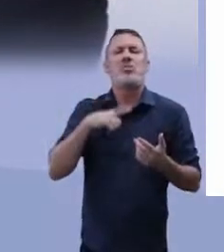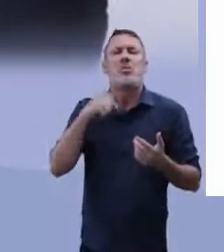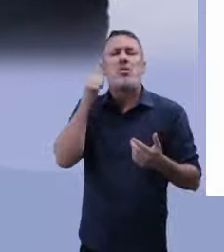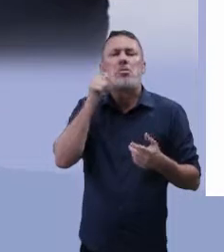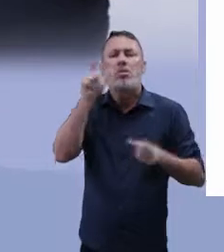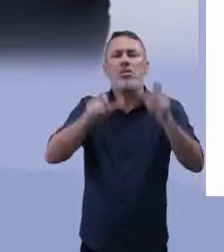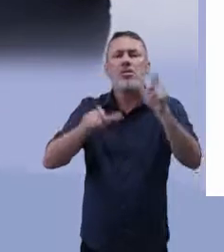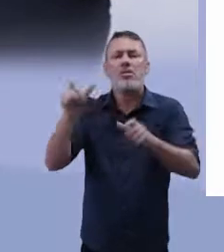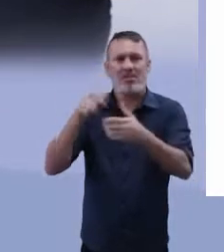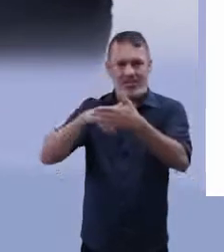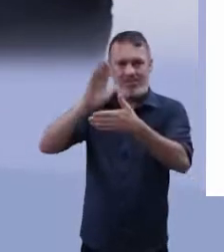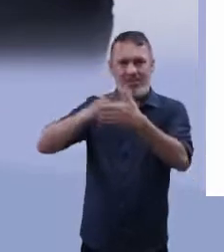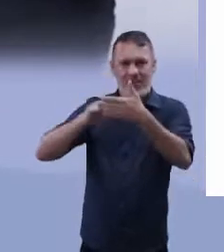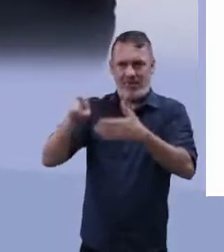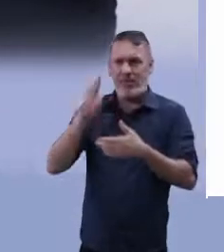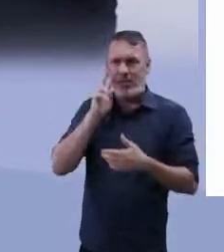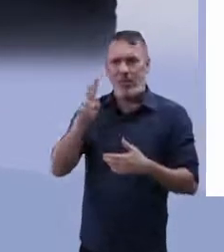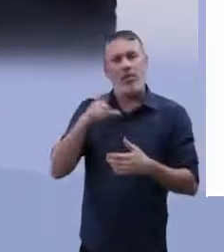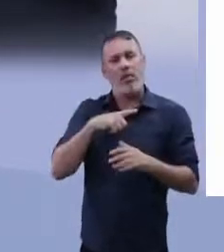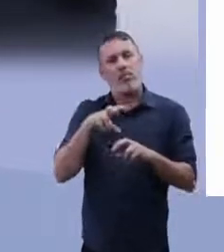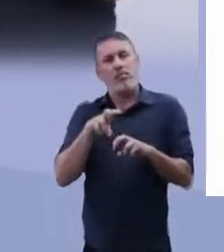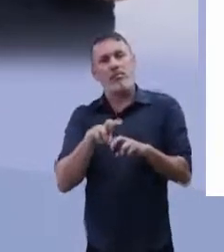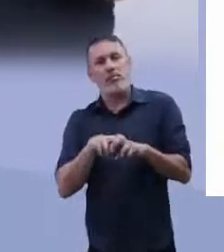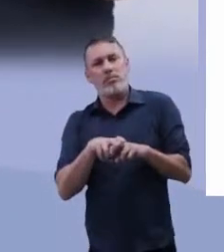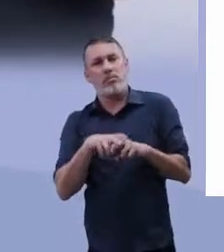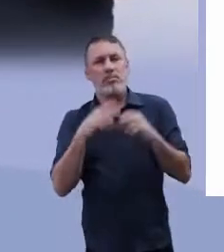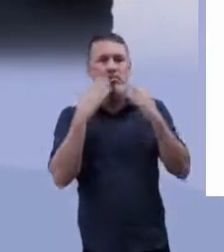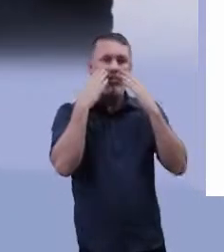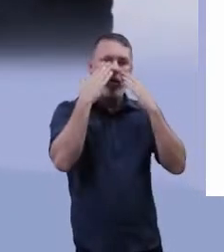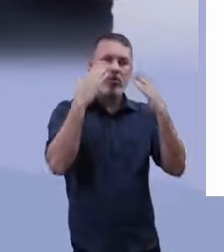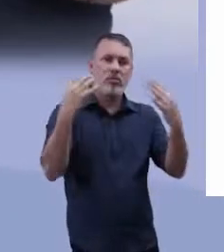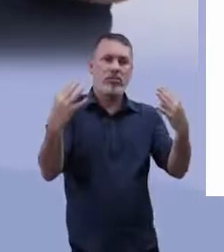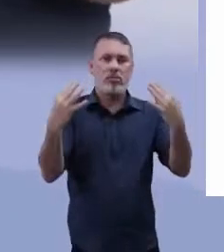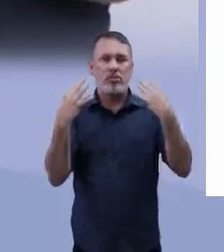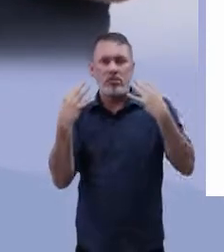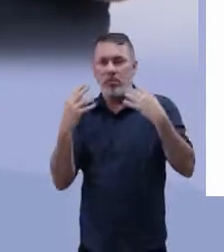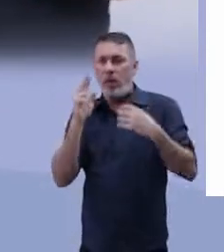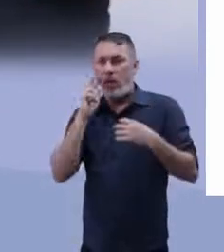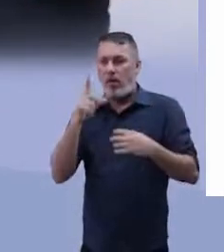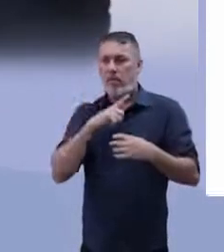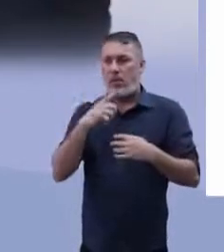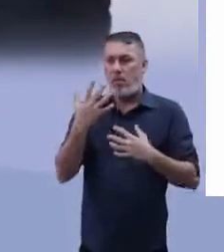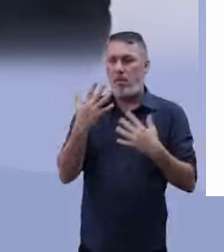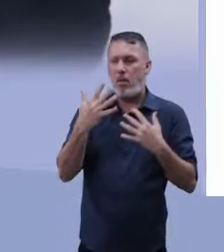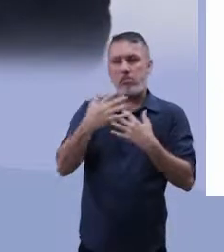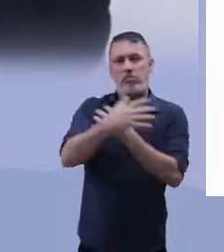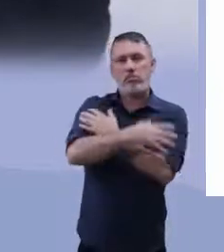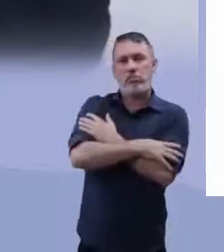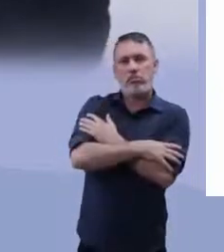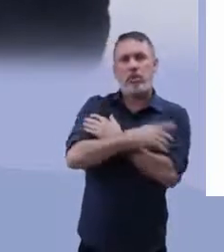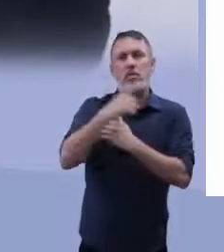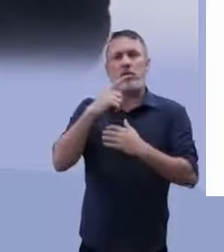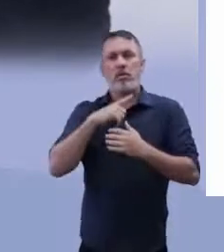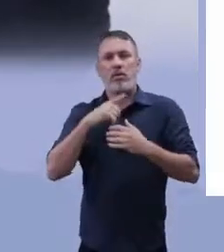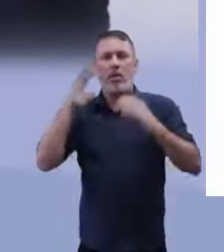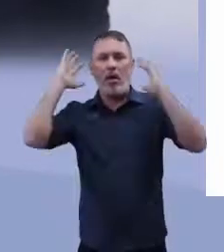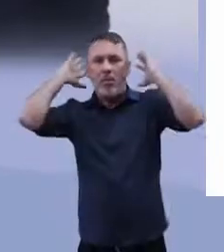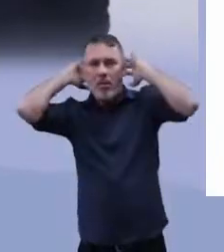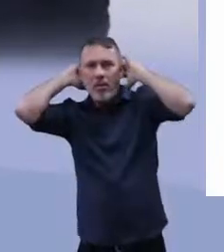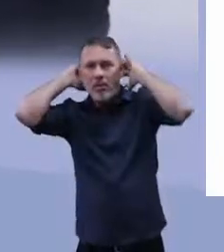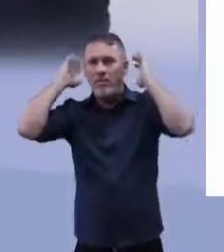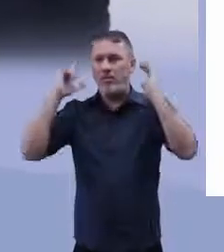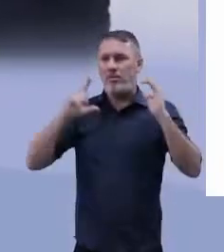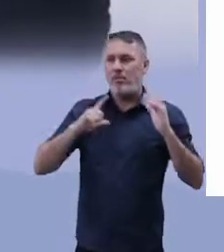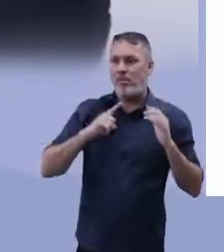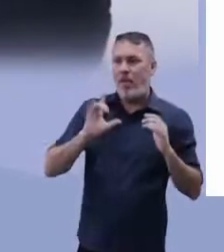postura dessas mulheres? Elas estão em pose de estátuas, braços cruzados atrás da